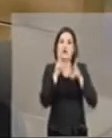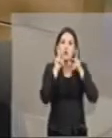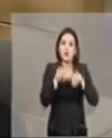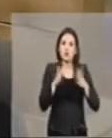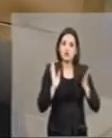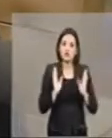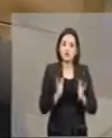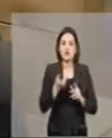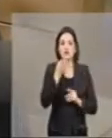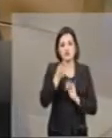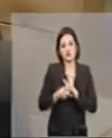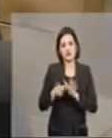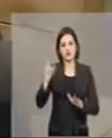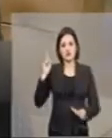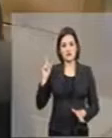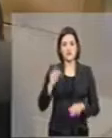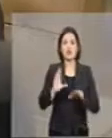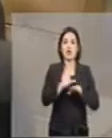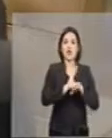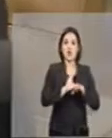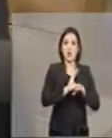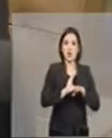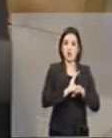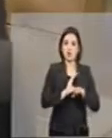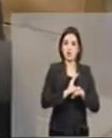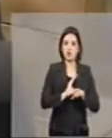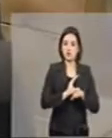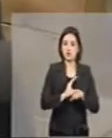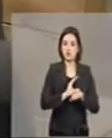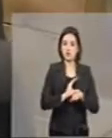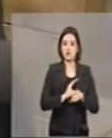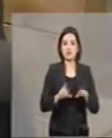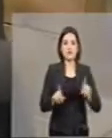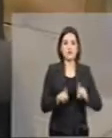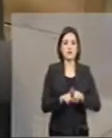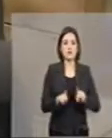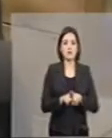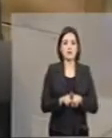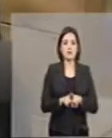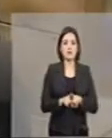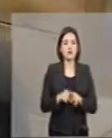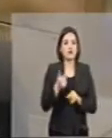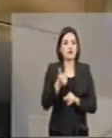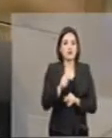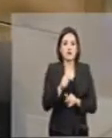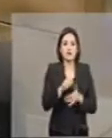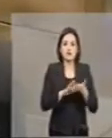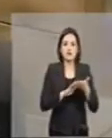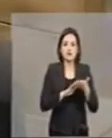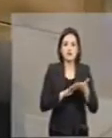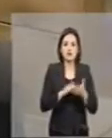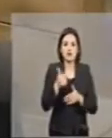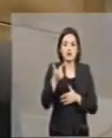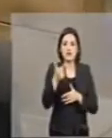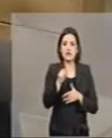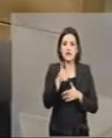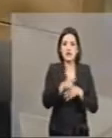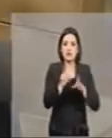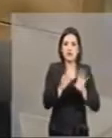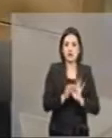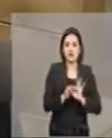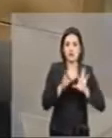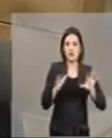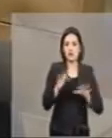casa. A Constituição Federal, por outro lado, inicia o voto a ministra Rosa Weber. Indistintamente foro por prerrogativa de